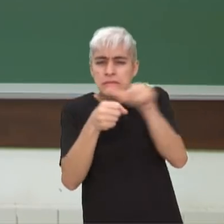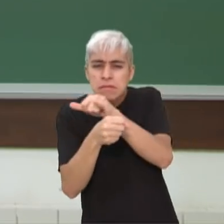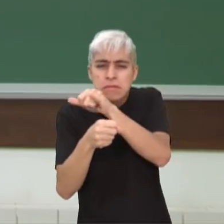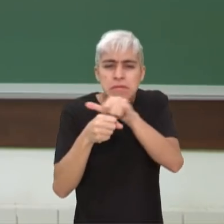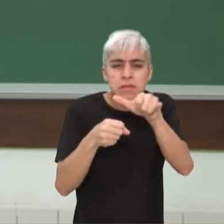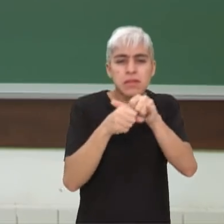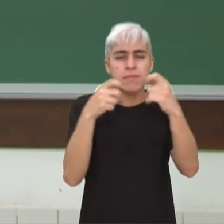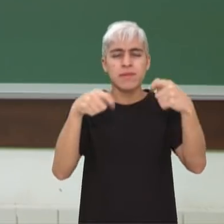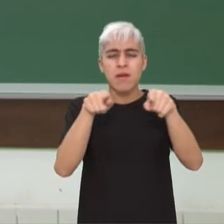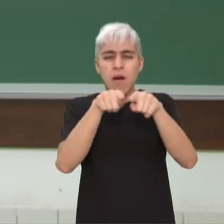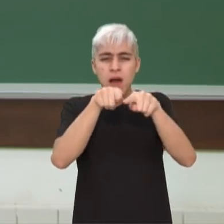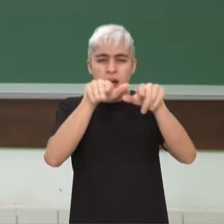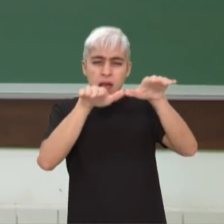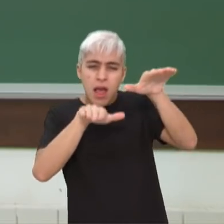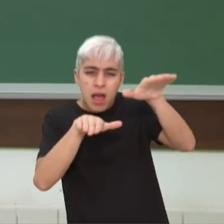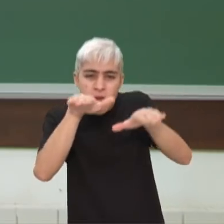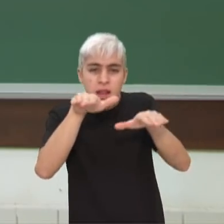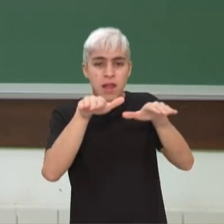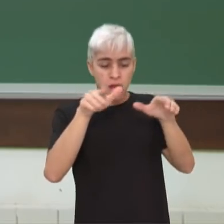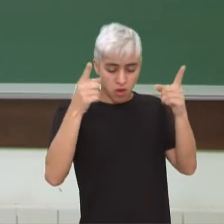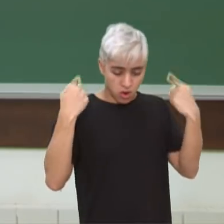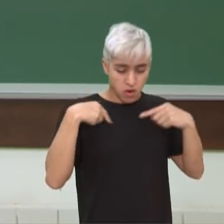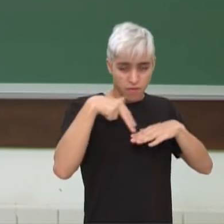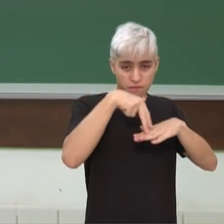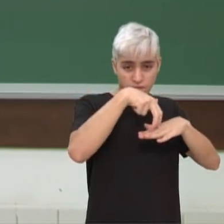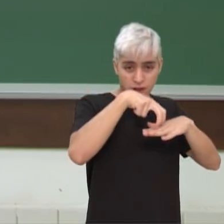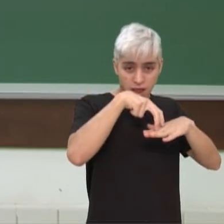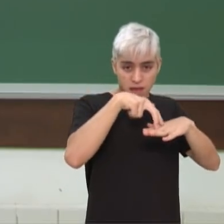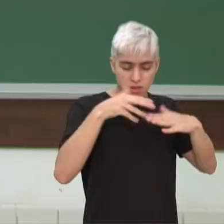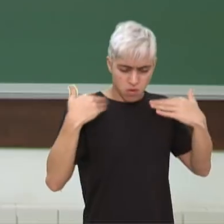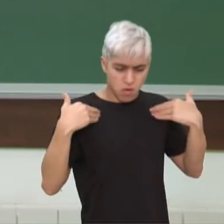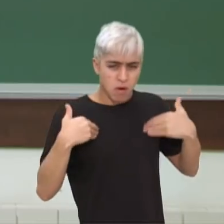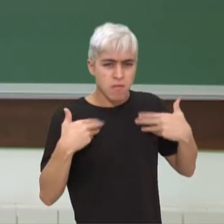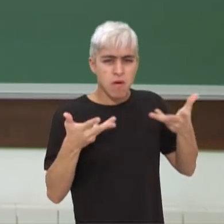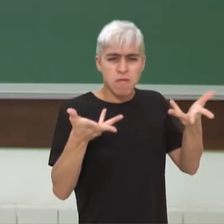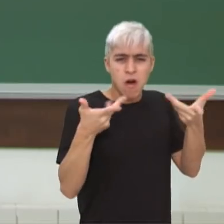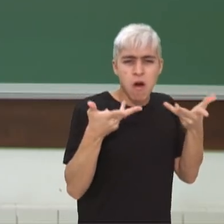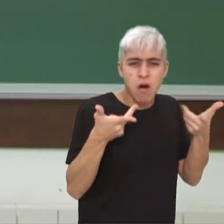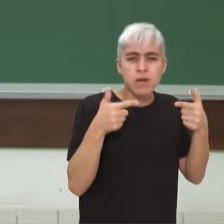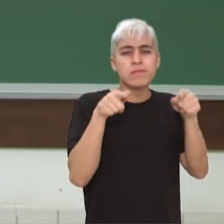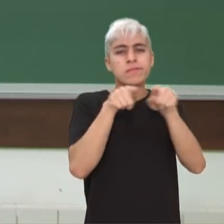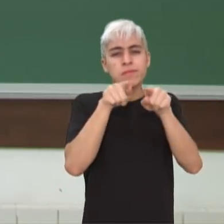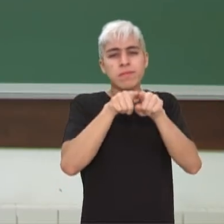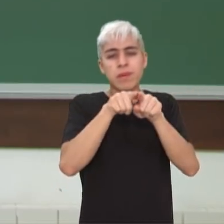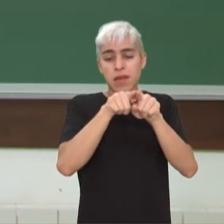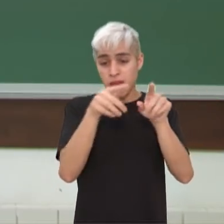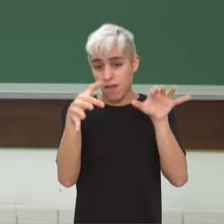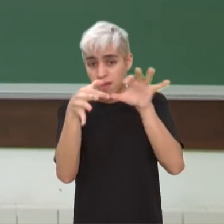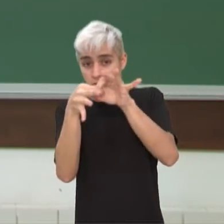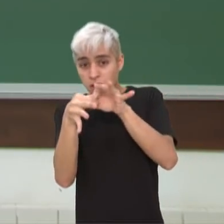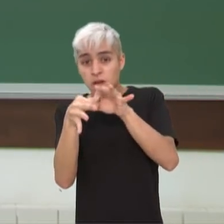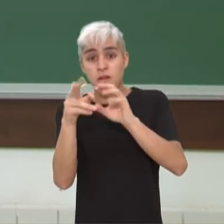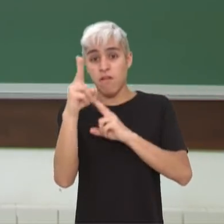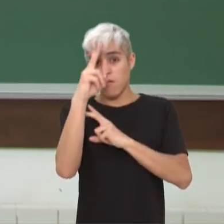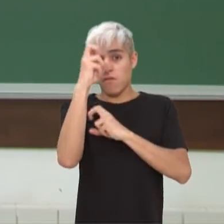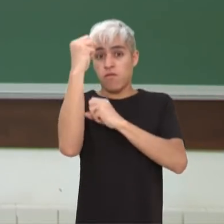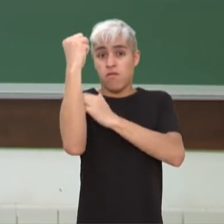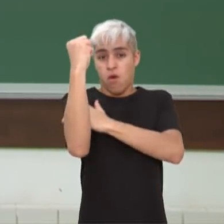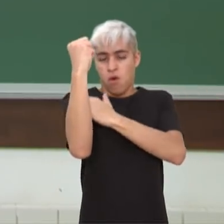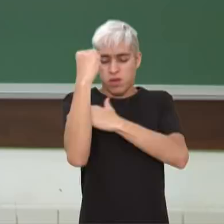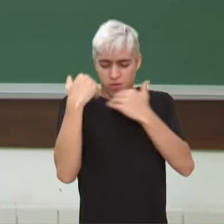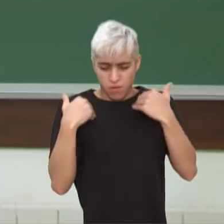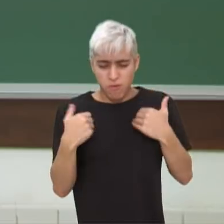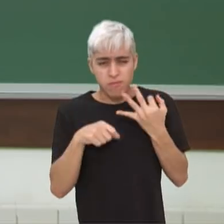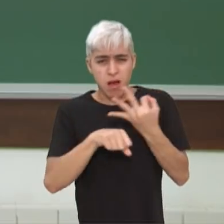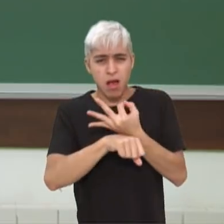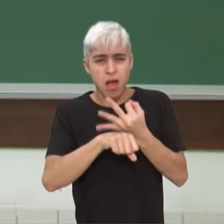buscar ali um equilíbrio entre a flexibilidade, para que você tenha ali um corpo mais hábil, e, consequentemente, a força, para que você tenha ali um corpo mais